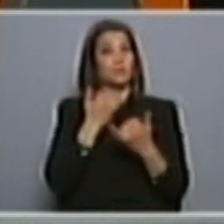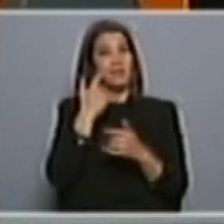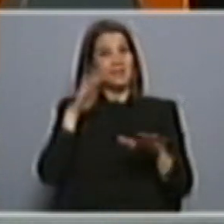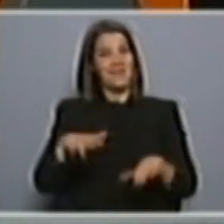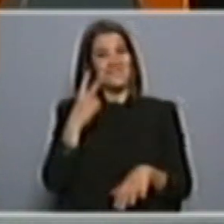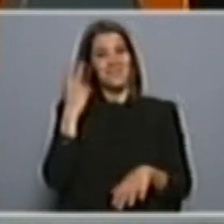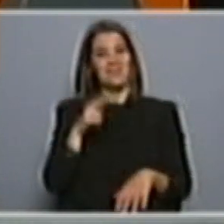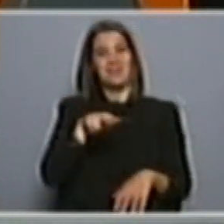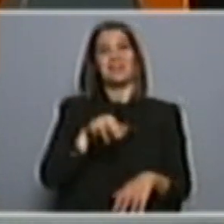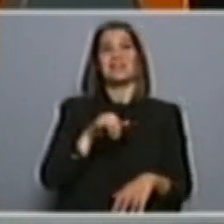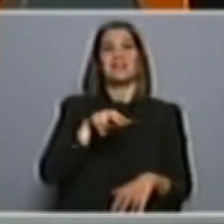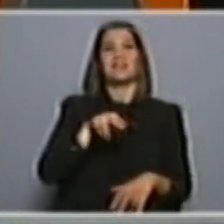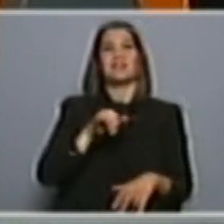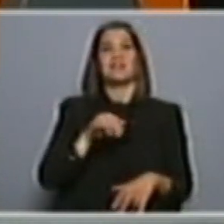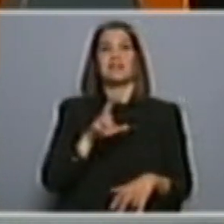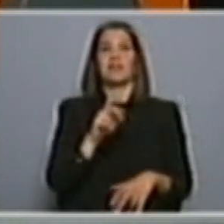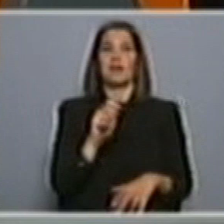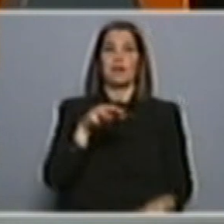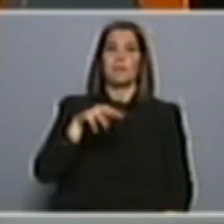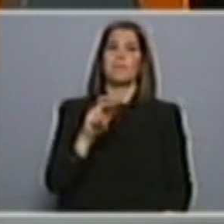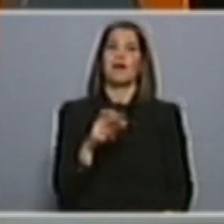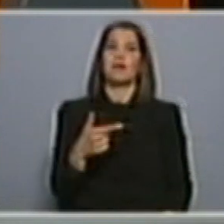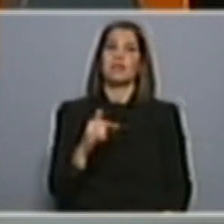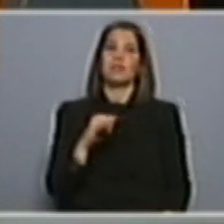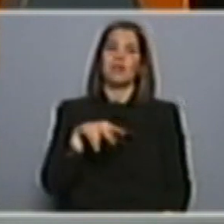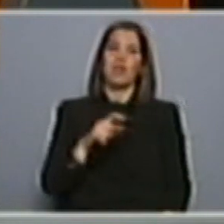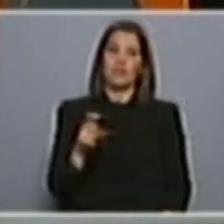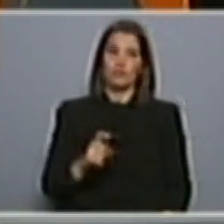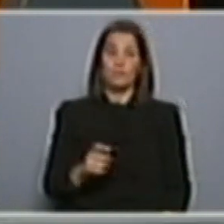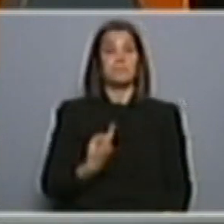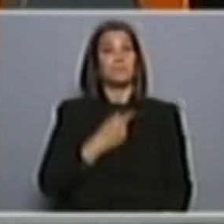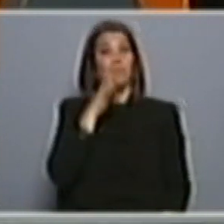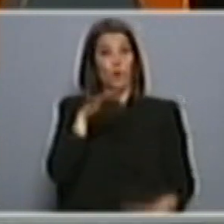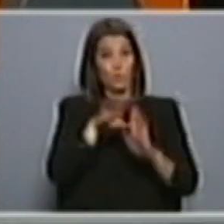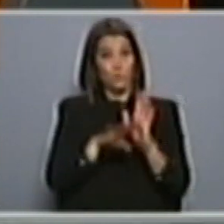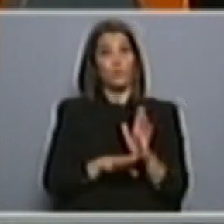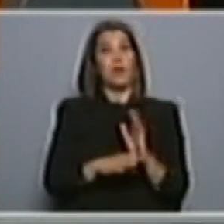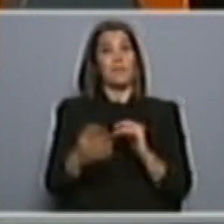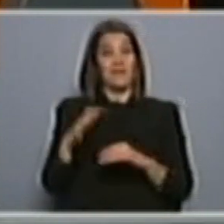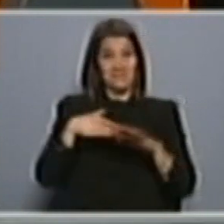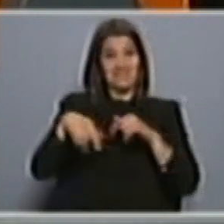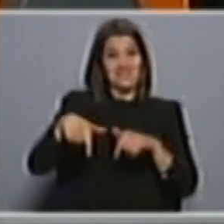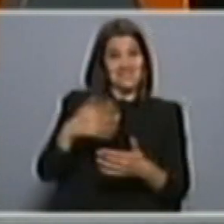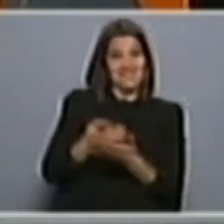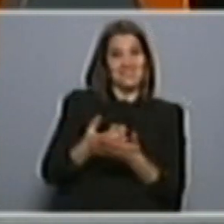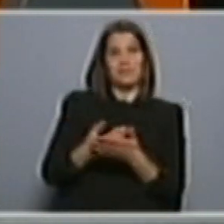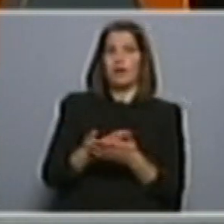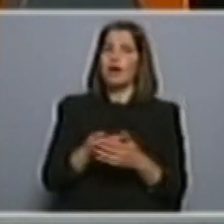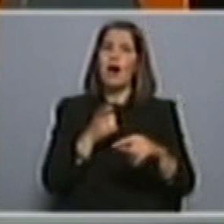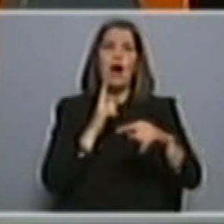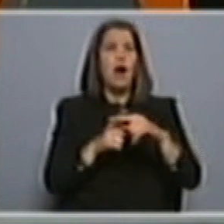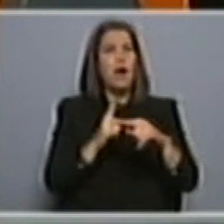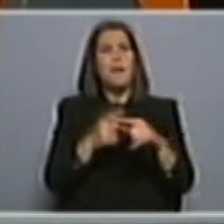nós, a Ninir Martínez. Devo dizer-vos que o programa que fizemos com ela aqui foi um sucesso